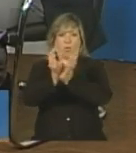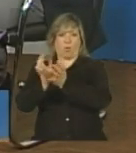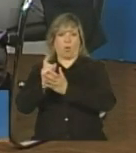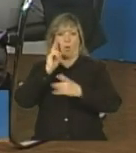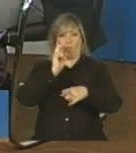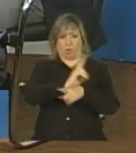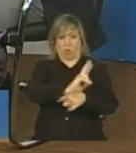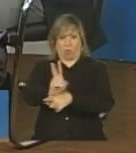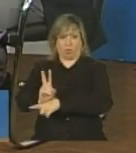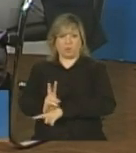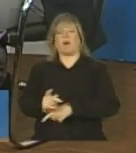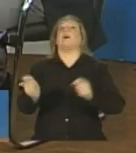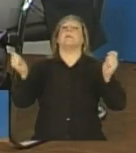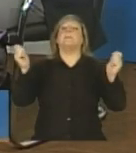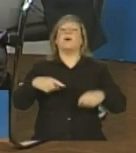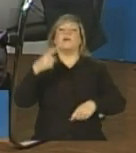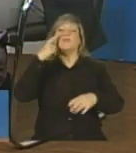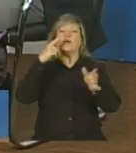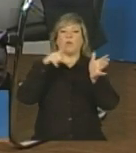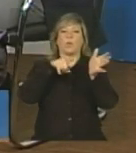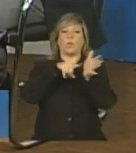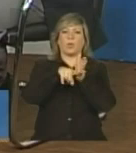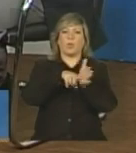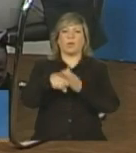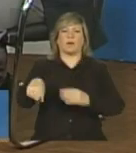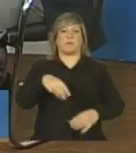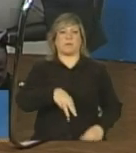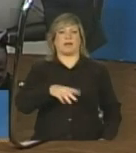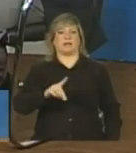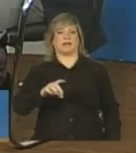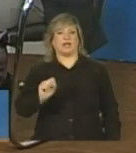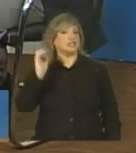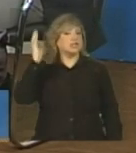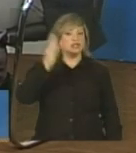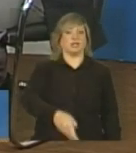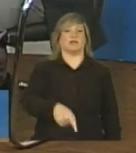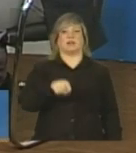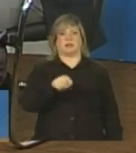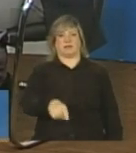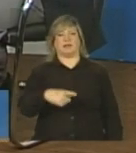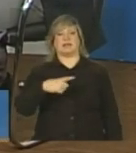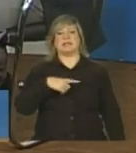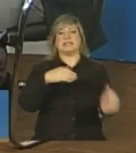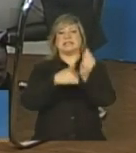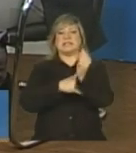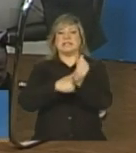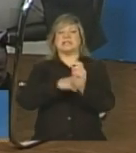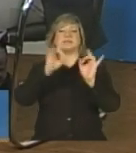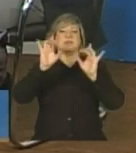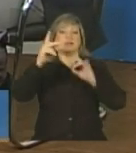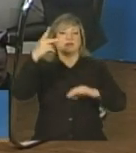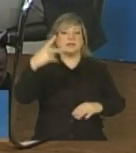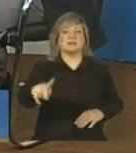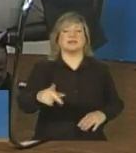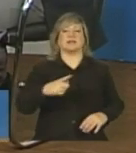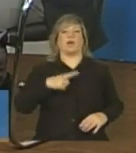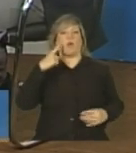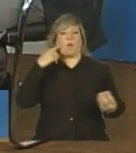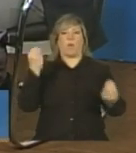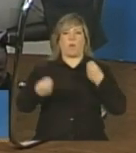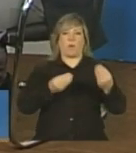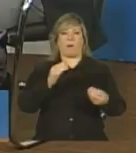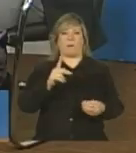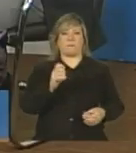possam consultar o Ministério do Desenvolvimento Social diretamente, através de uma senha específica, através de um perfil de acesso